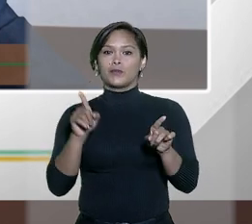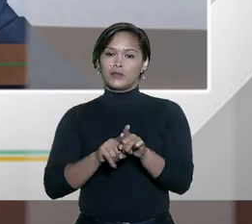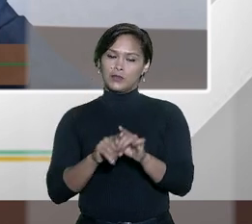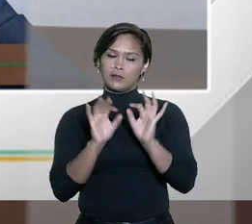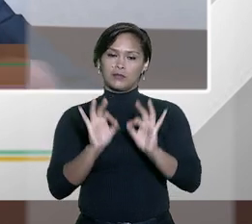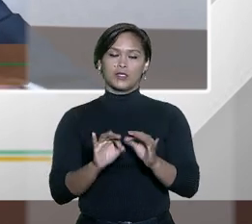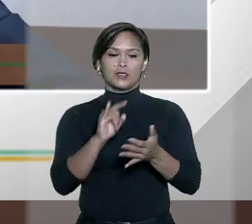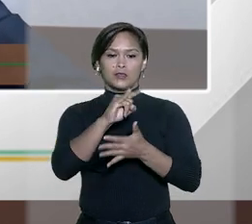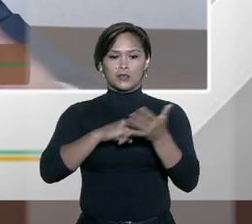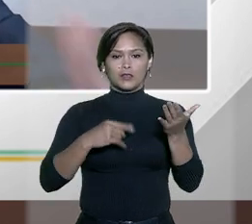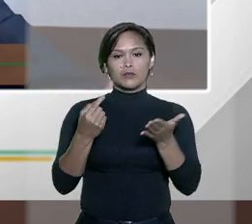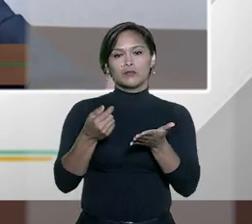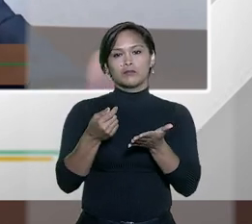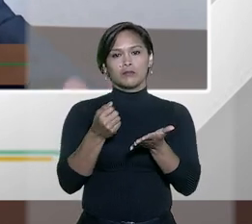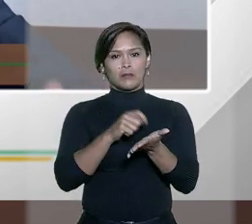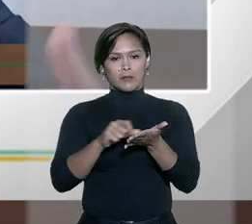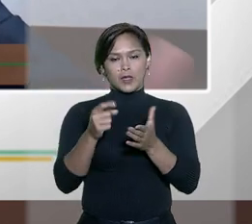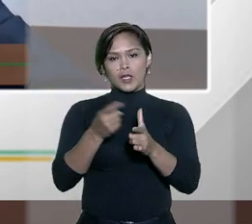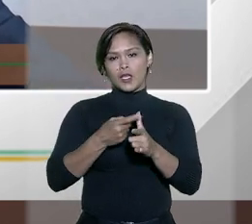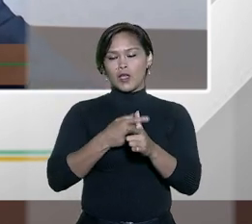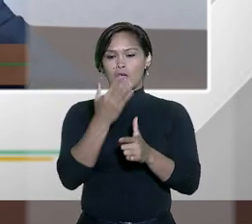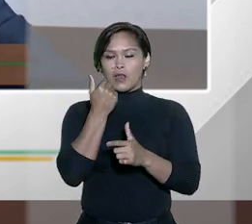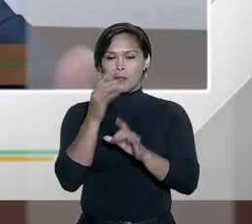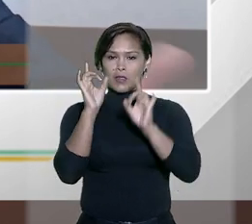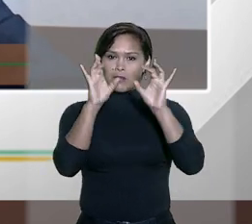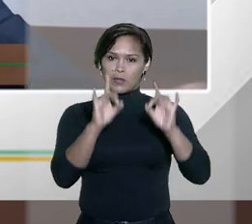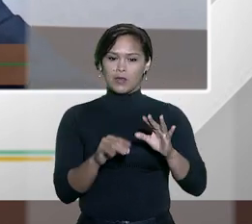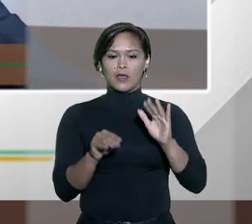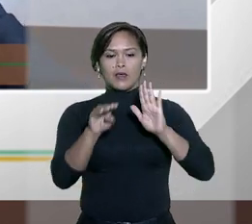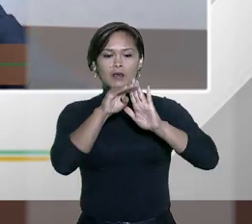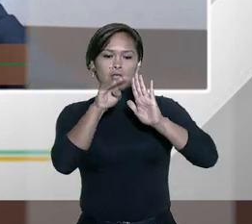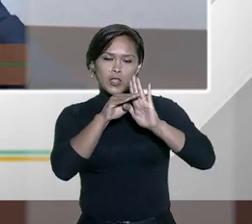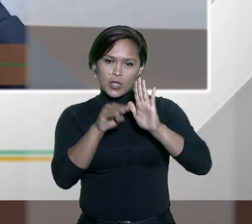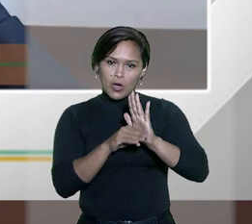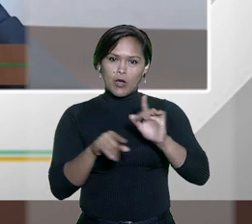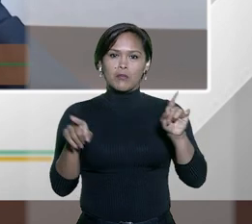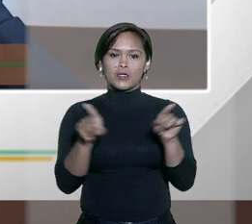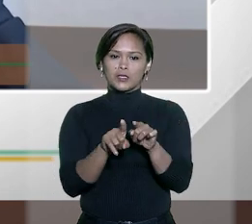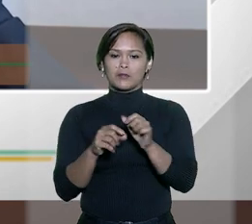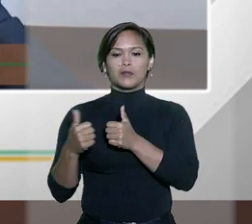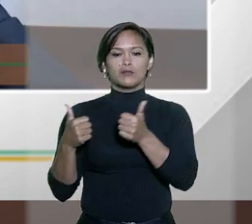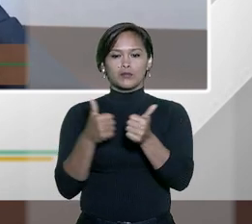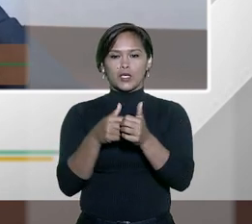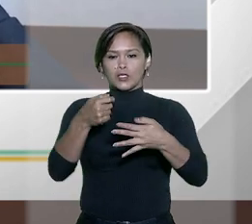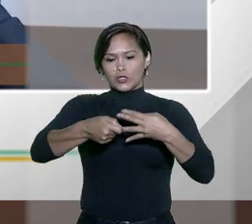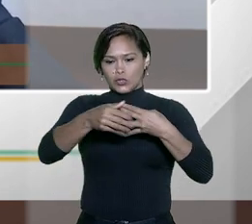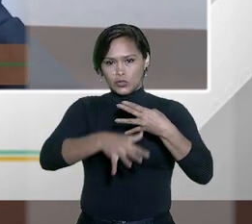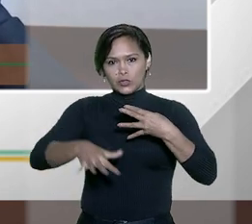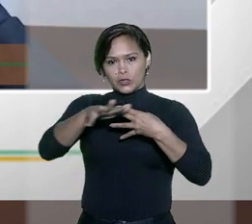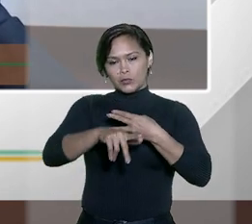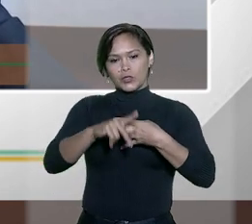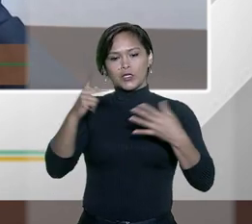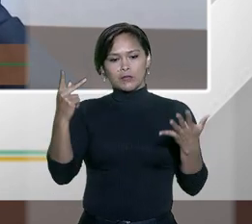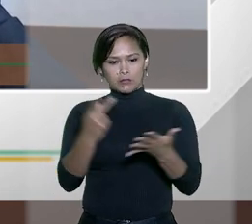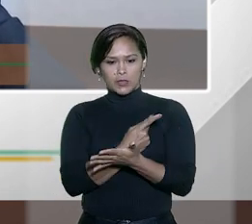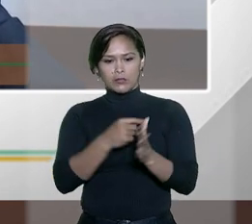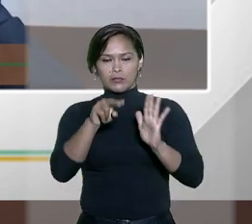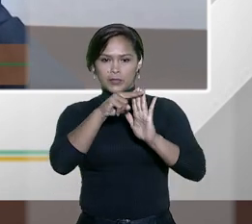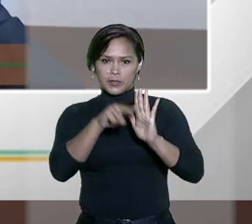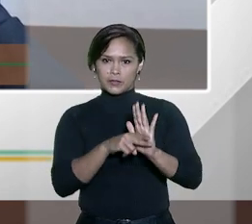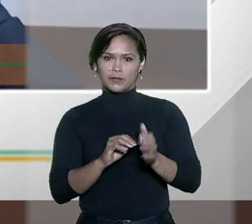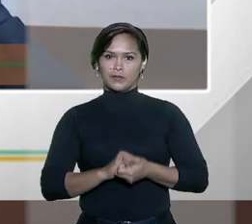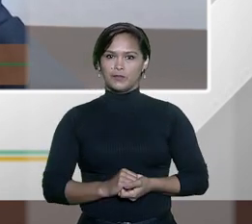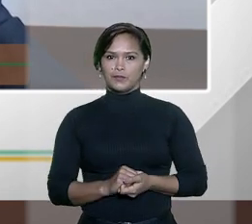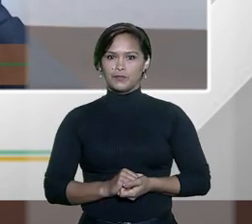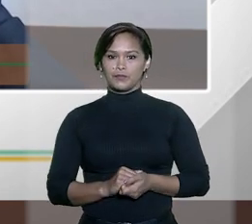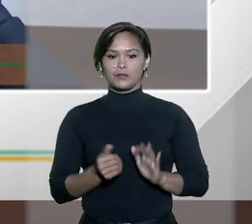que são os precatórios alimentares preferenciais, e há uma série de nomes que a doutrina, a jurisprudência dão para esses precatórios,